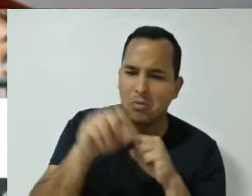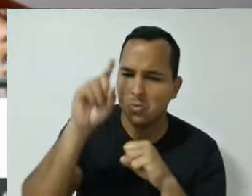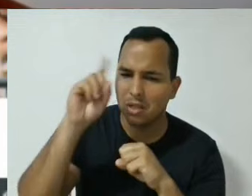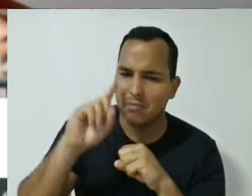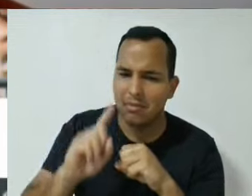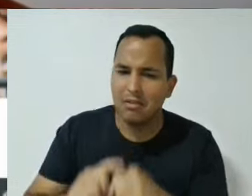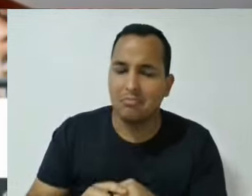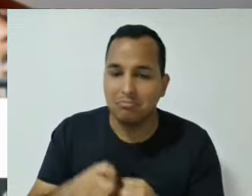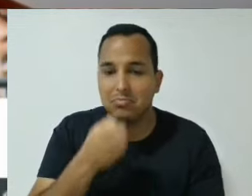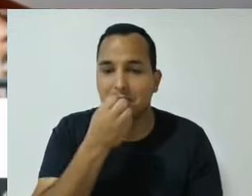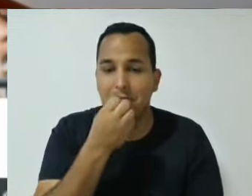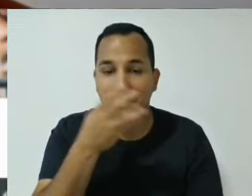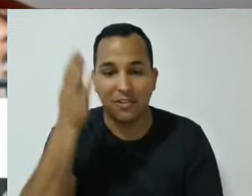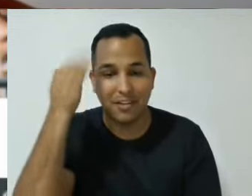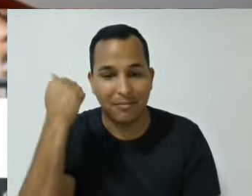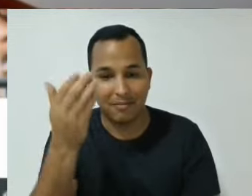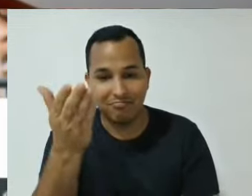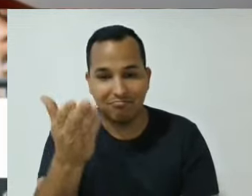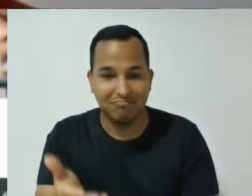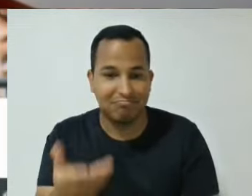um pouco mais também sobre você.